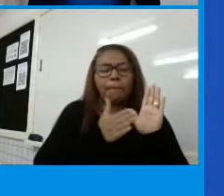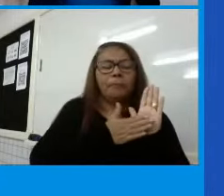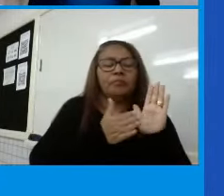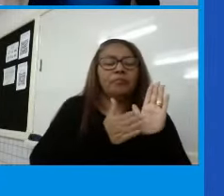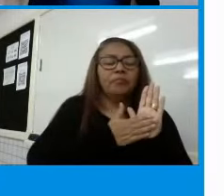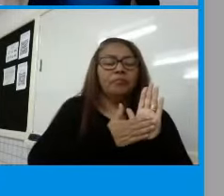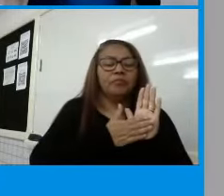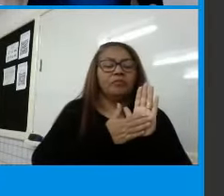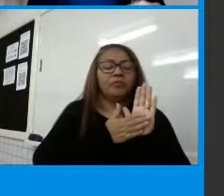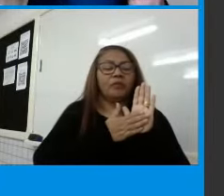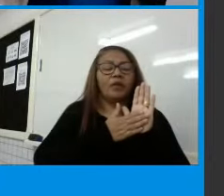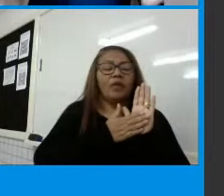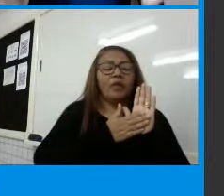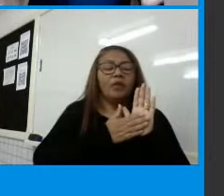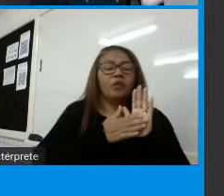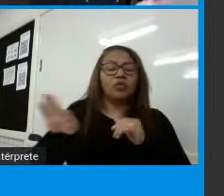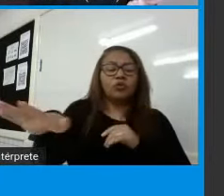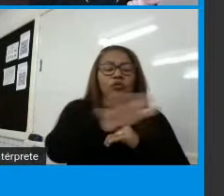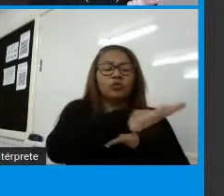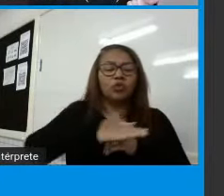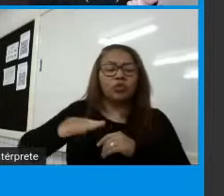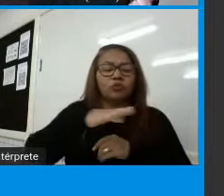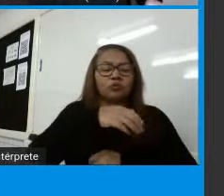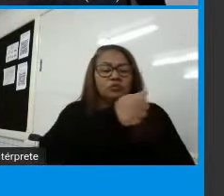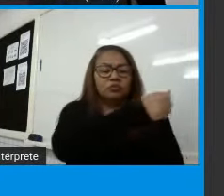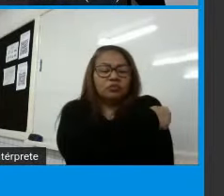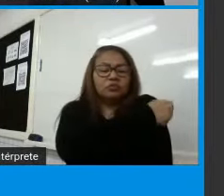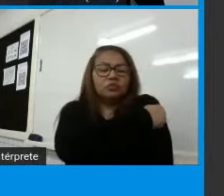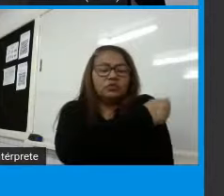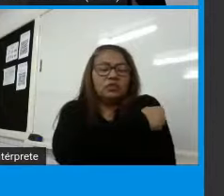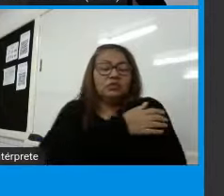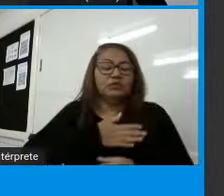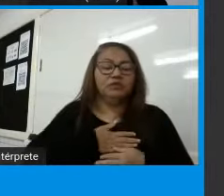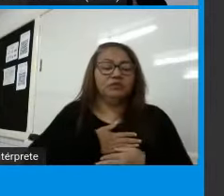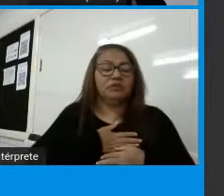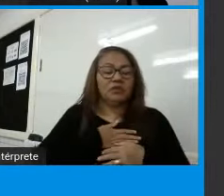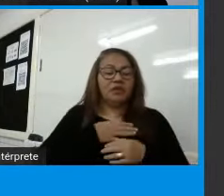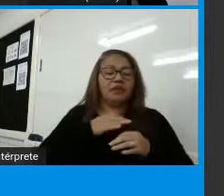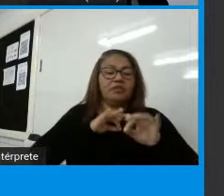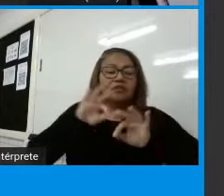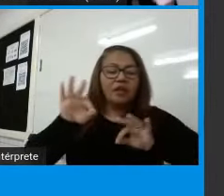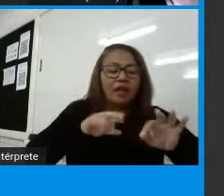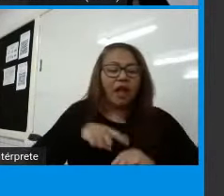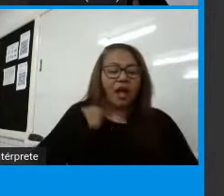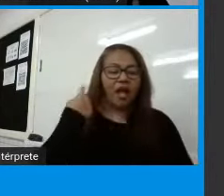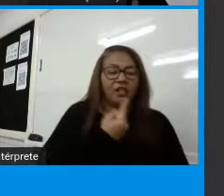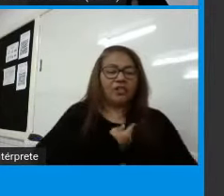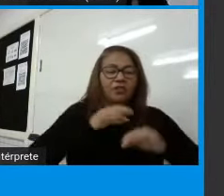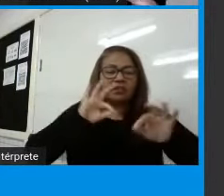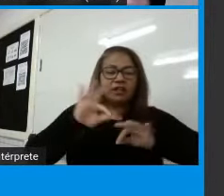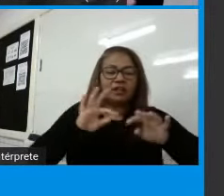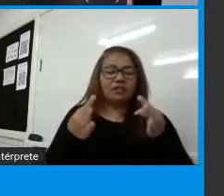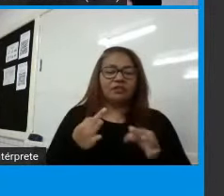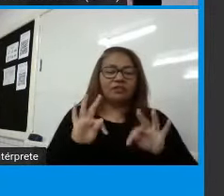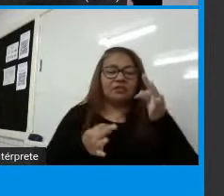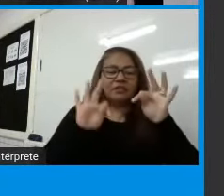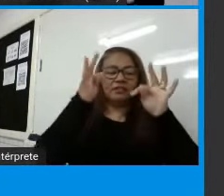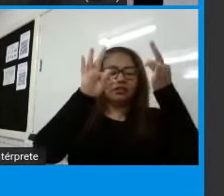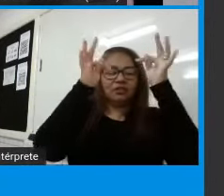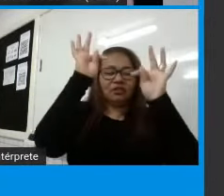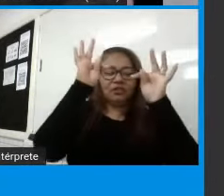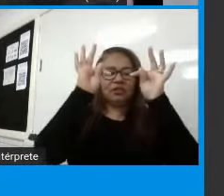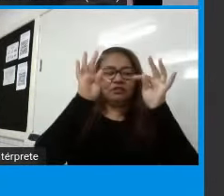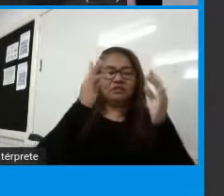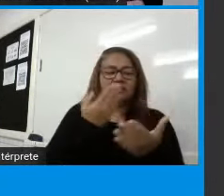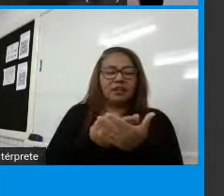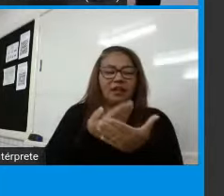ok? E aí vem a nossa arquitetura, né? A nossa arquitetura tecnológica, que é o gancho da aula de